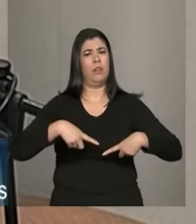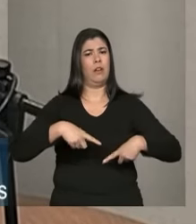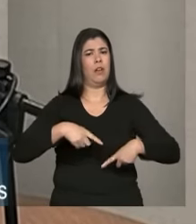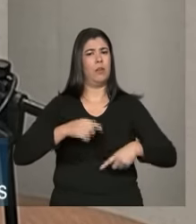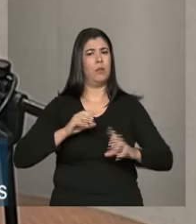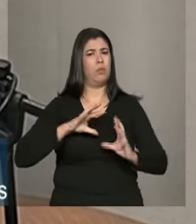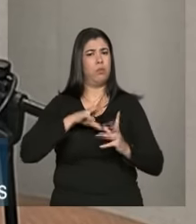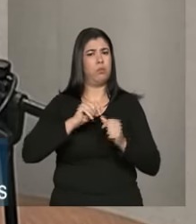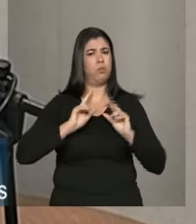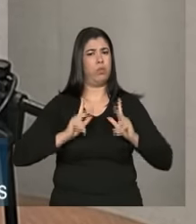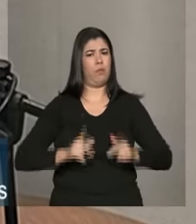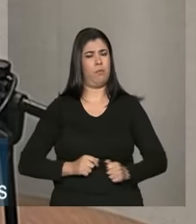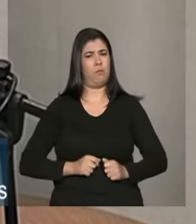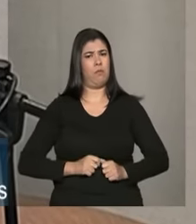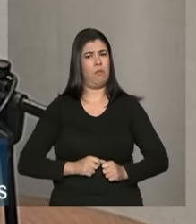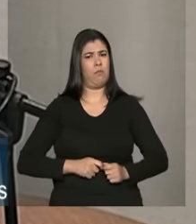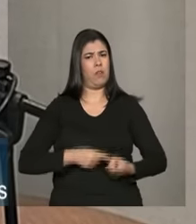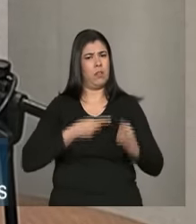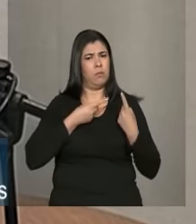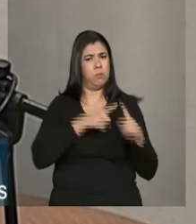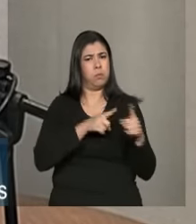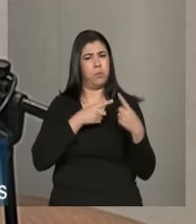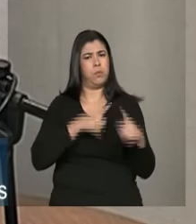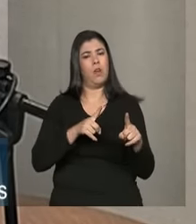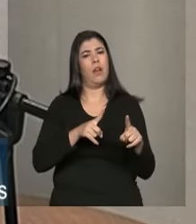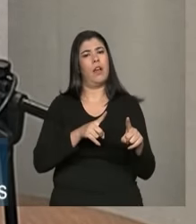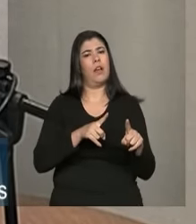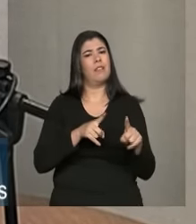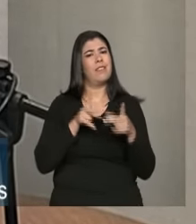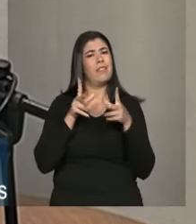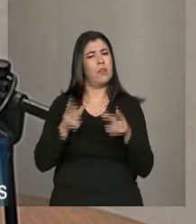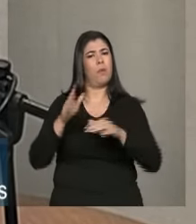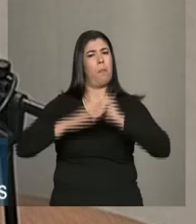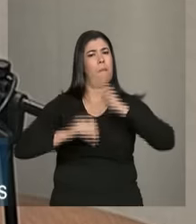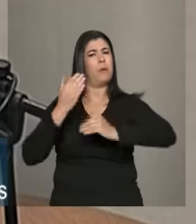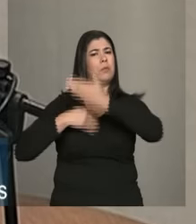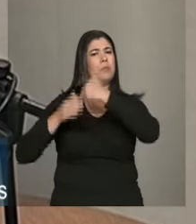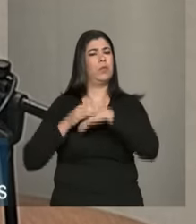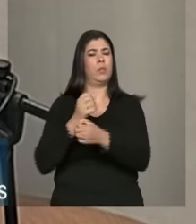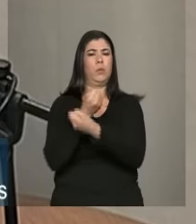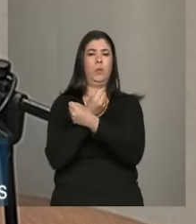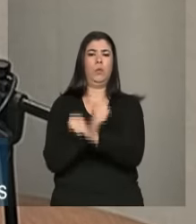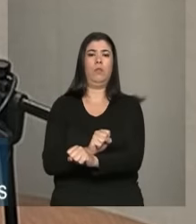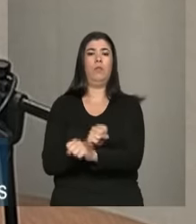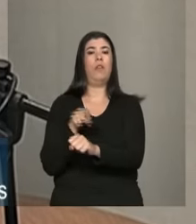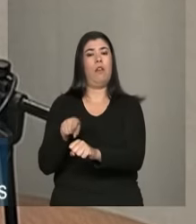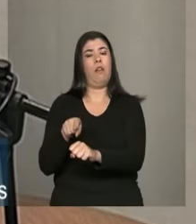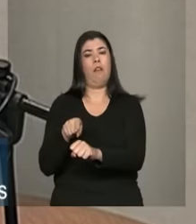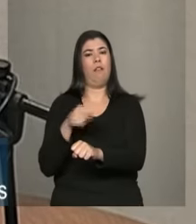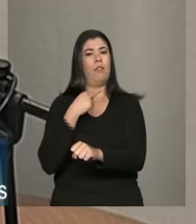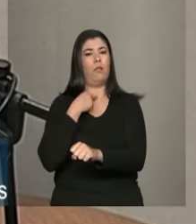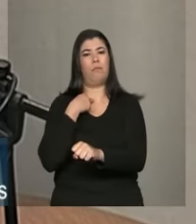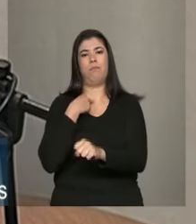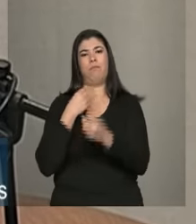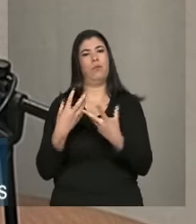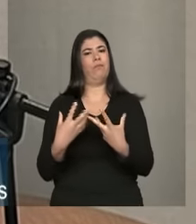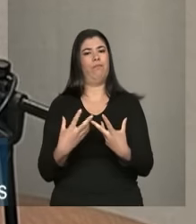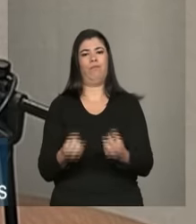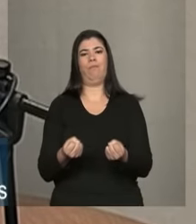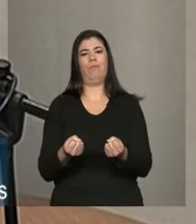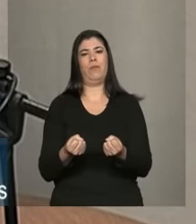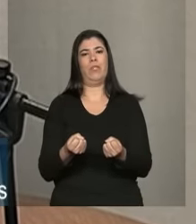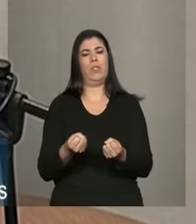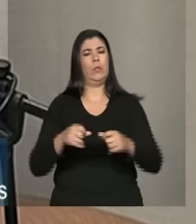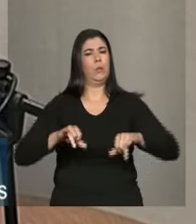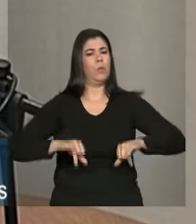individual a semelhança da escravidão esta última considerada inegavelmente como